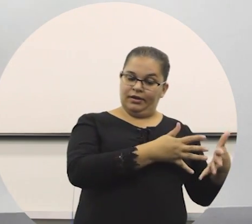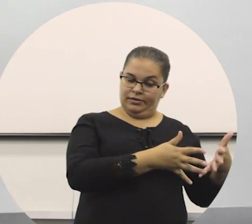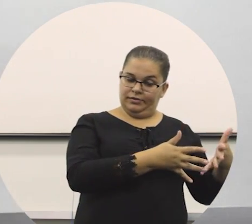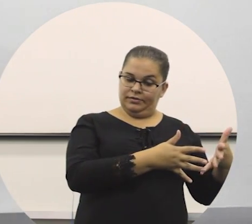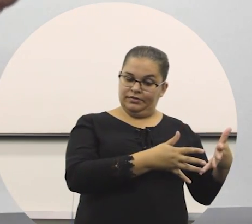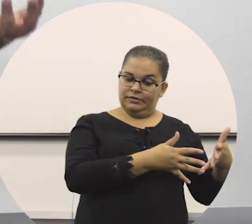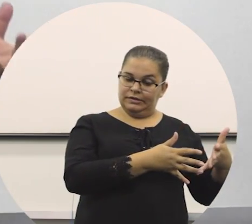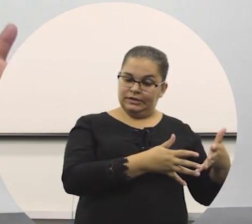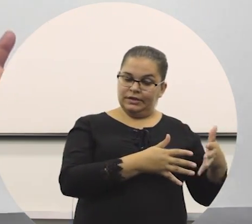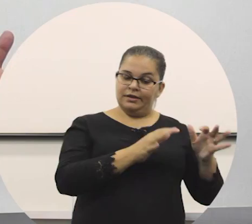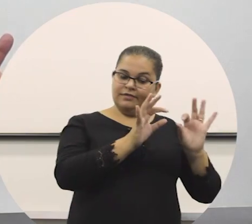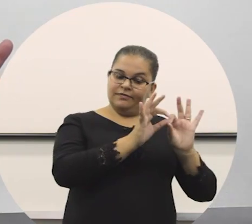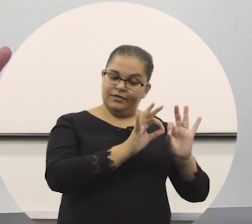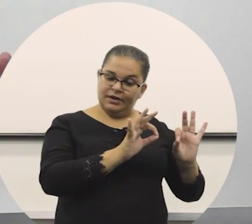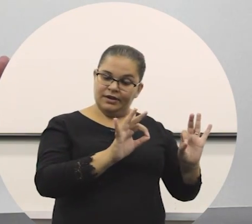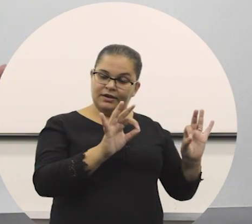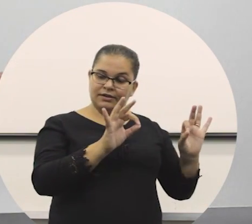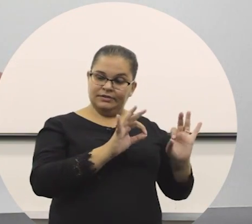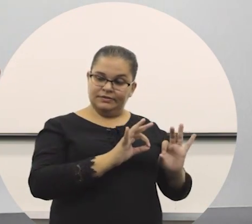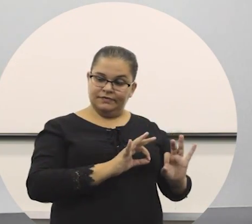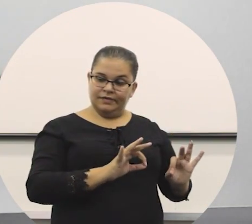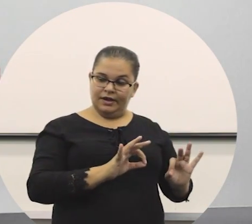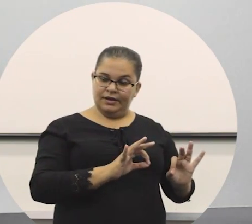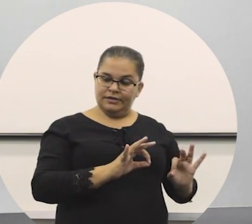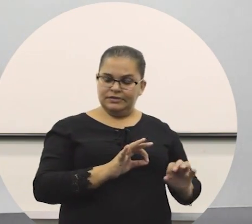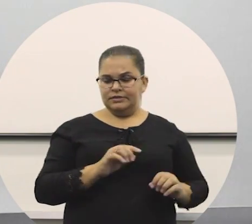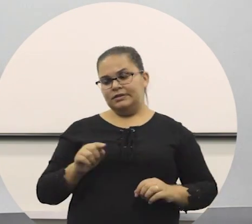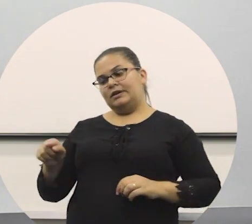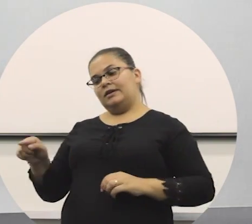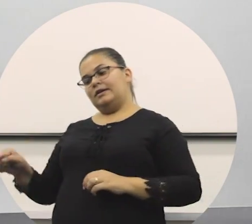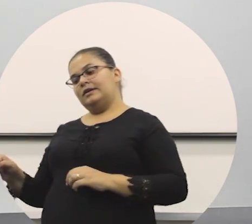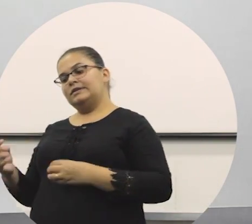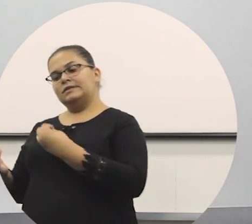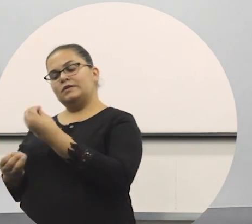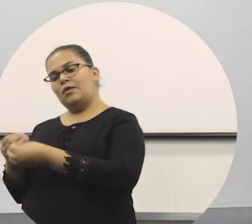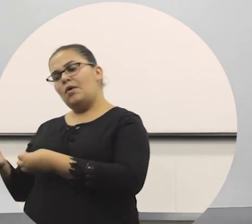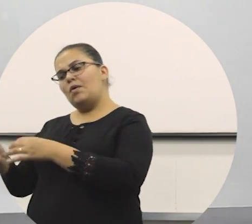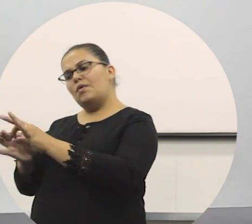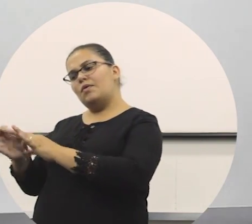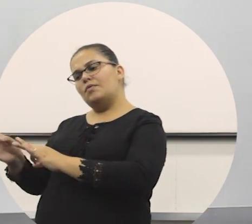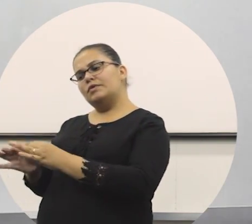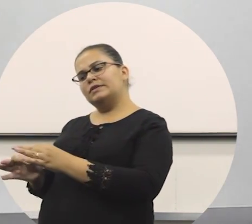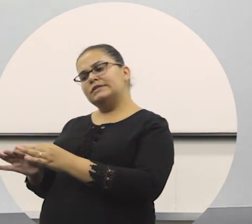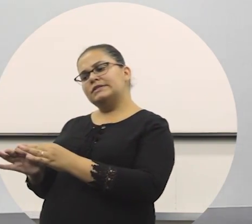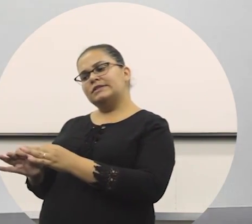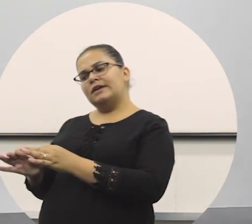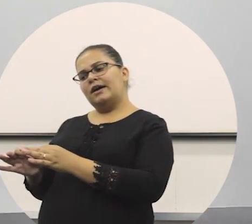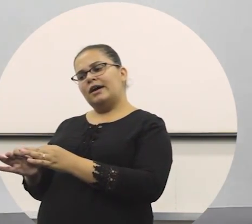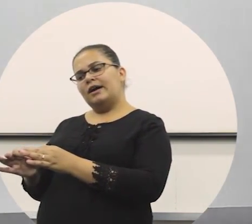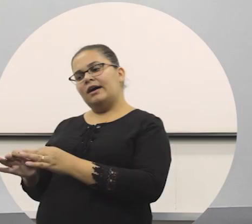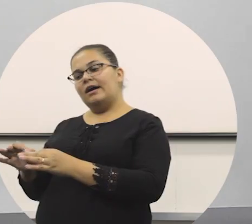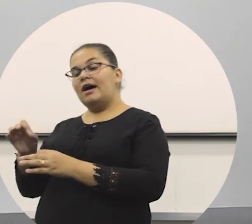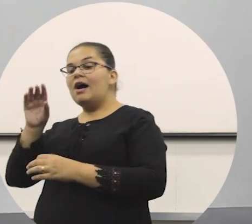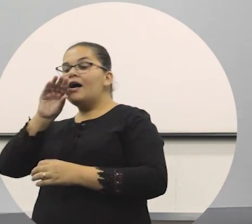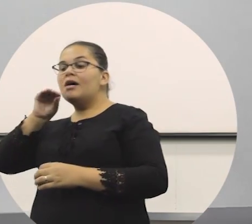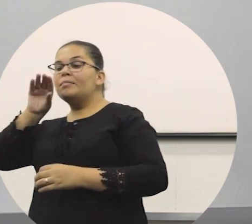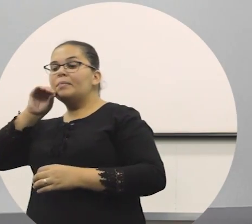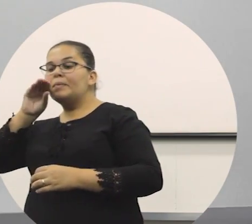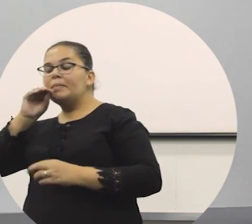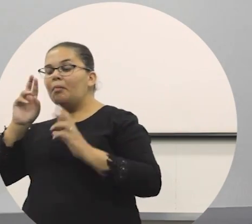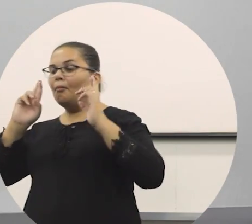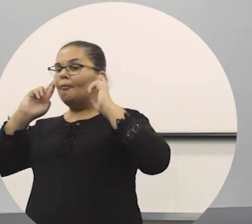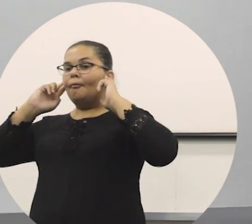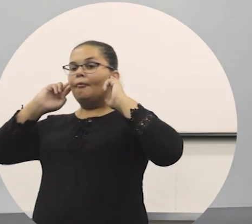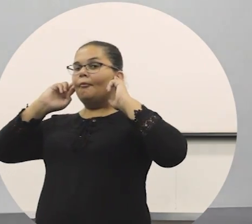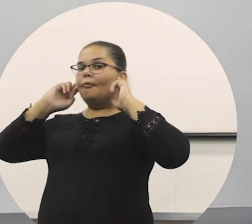formular frases naquelas outras. Eu estou em desvantagem no sentido de apoio da oralidade. E aí